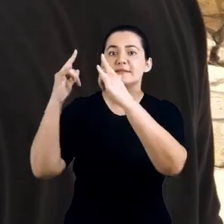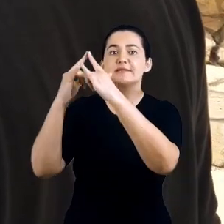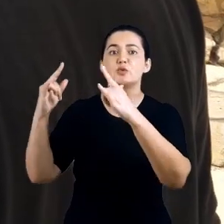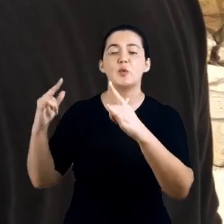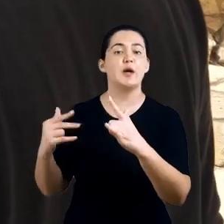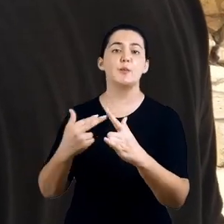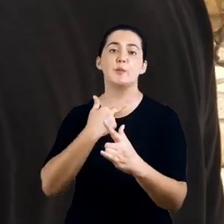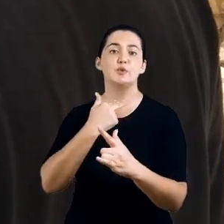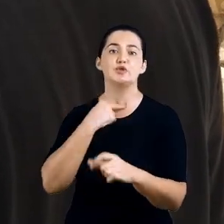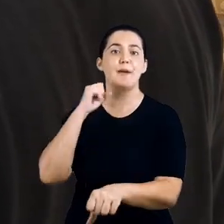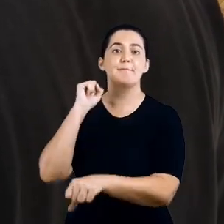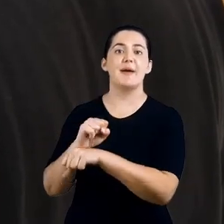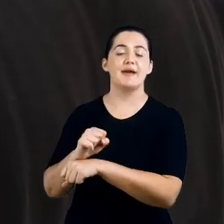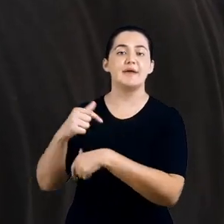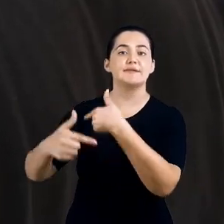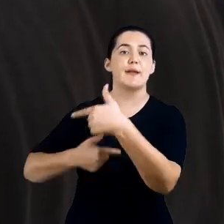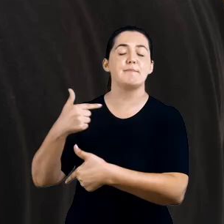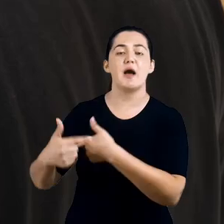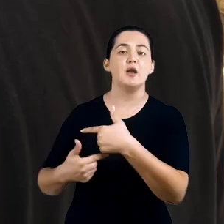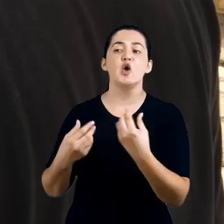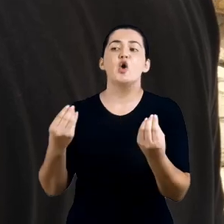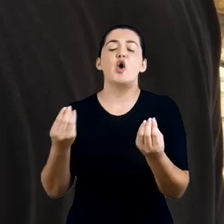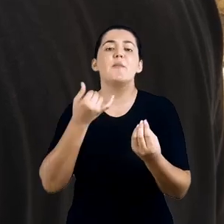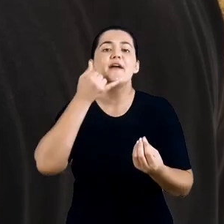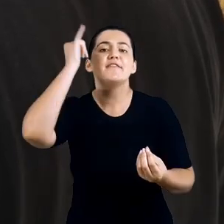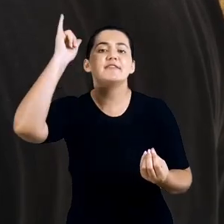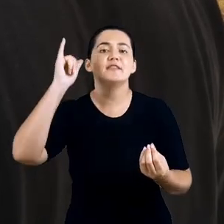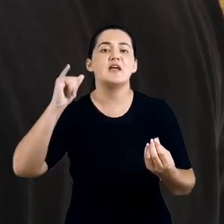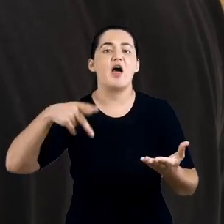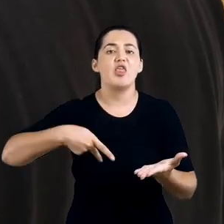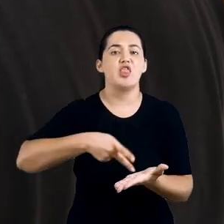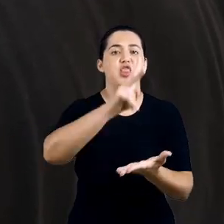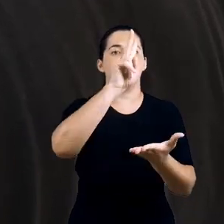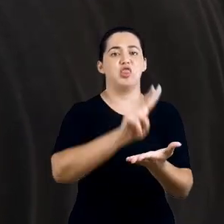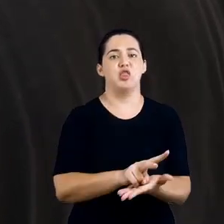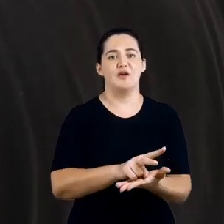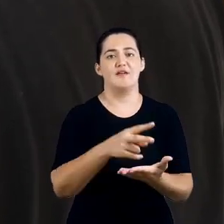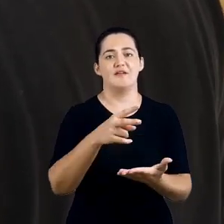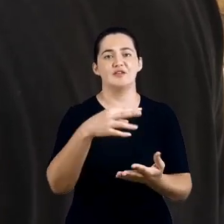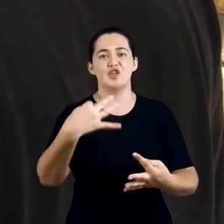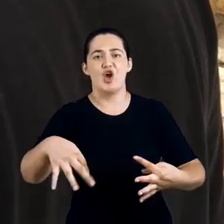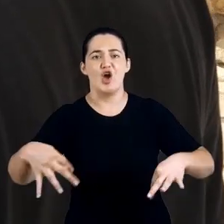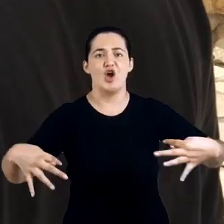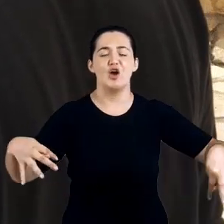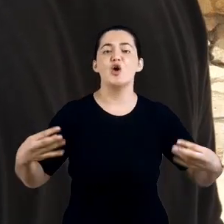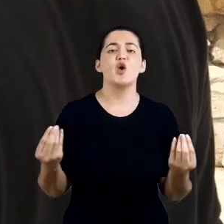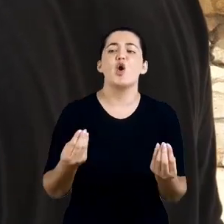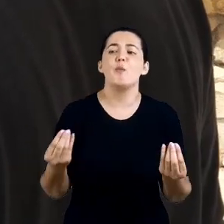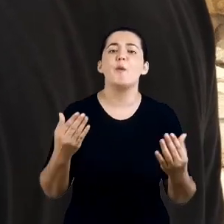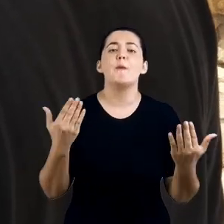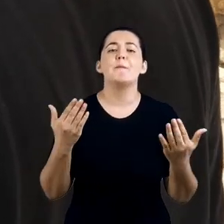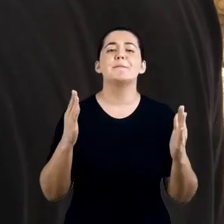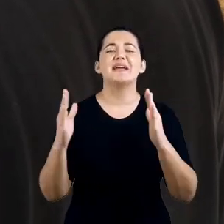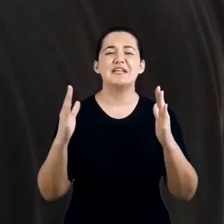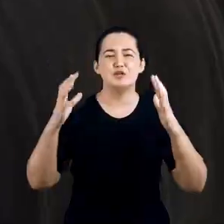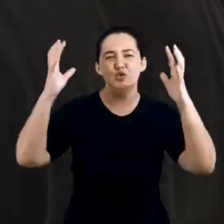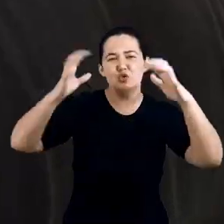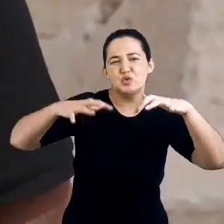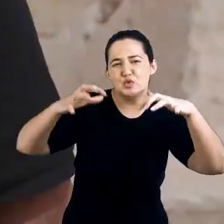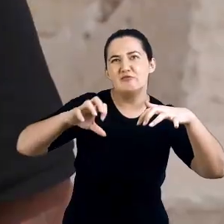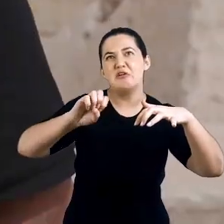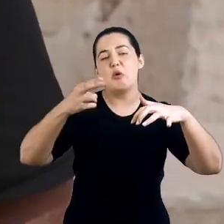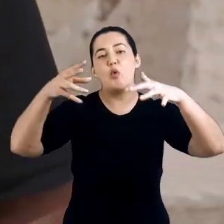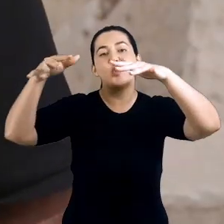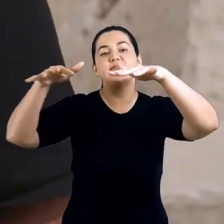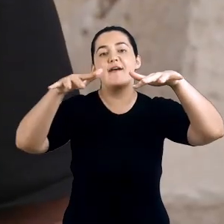não poderia parar. O que os sacerdotes faziam então para evitar acidentes aqui de pessoas escorregando nas pedras lisas aqui durante o período do inverno, por